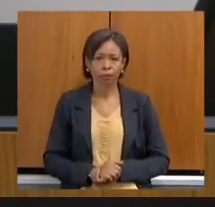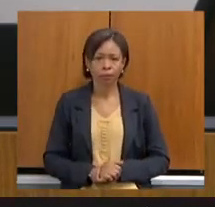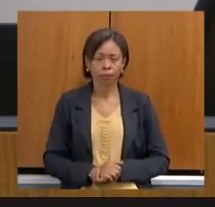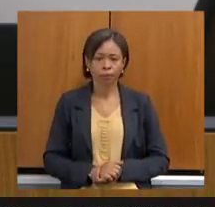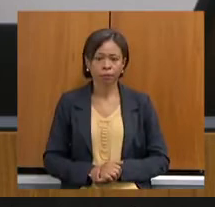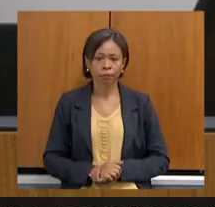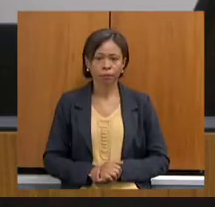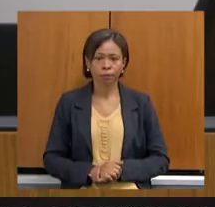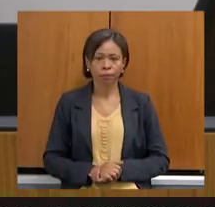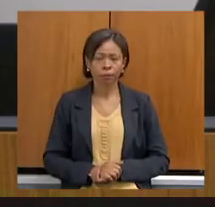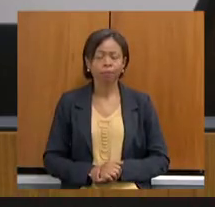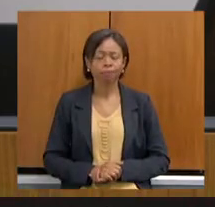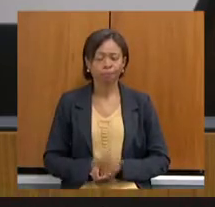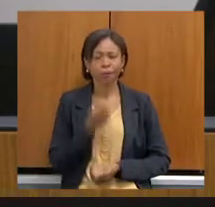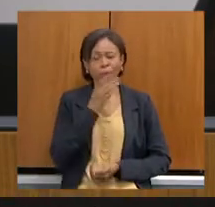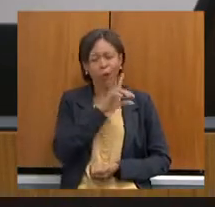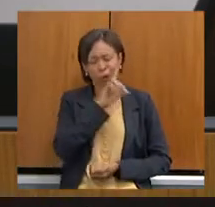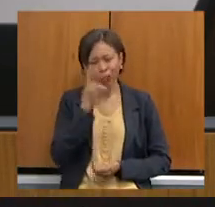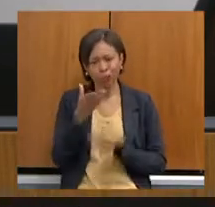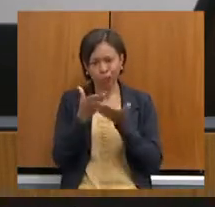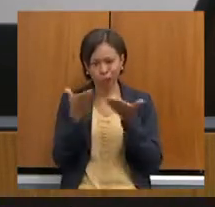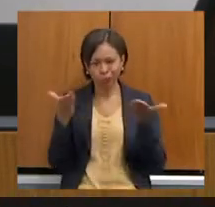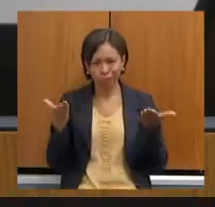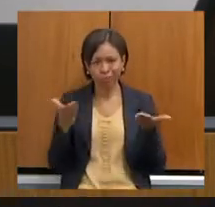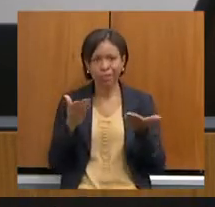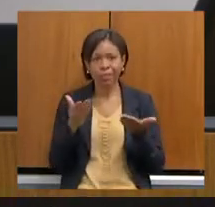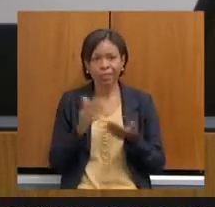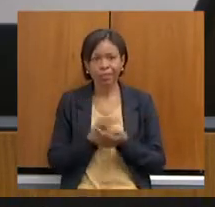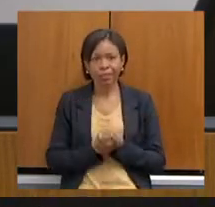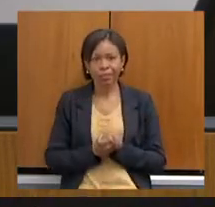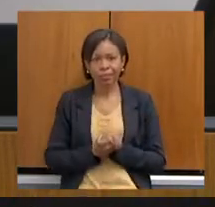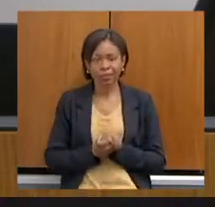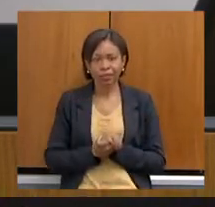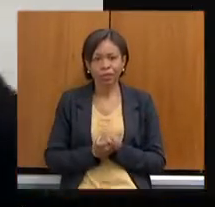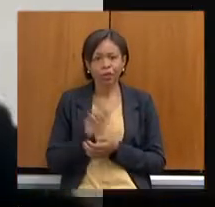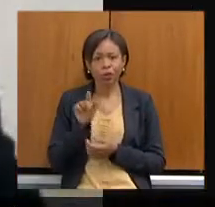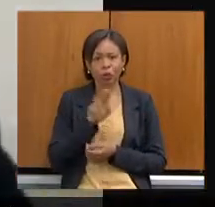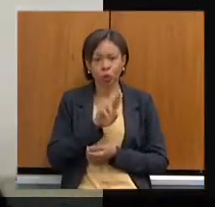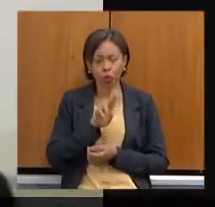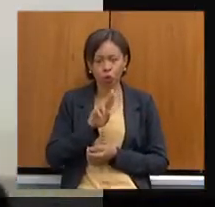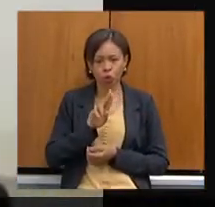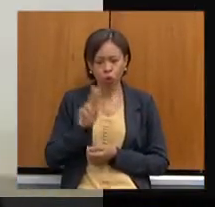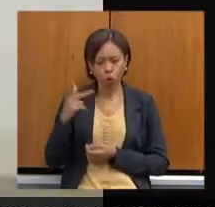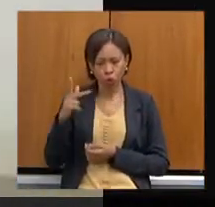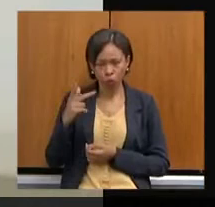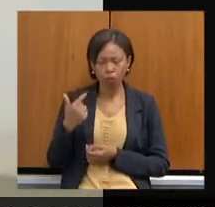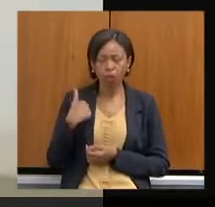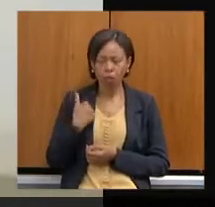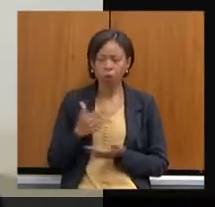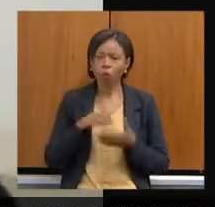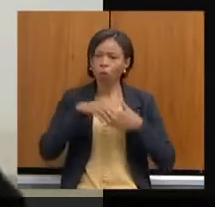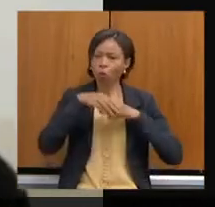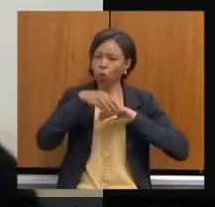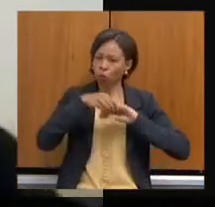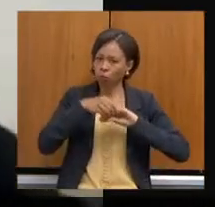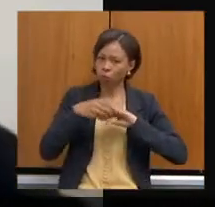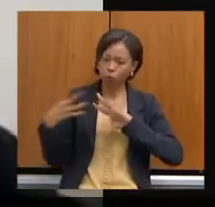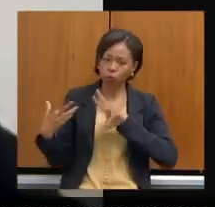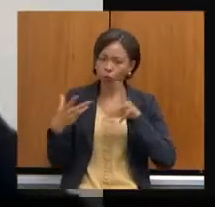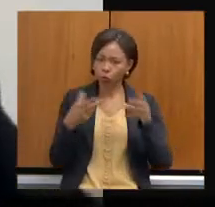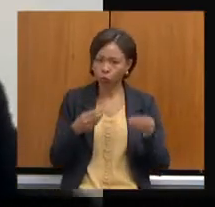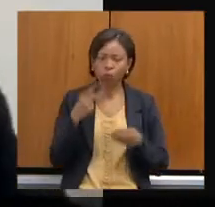é perfeitamente seu nome seu nome é o comprimento os demais parlamentares presentes